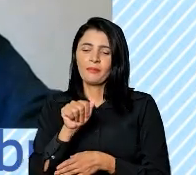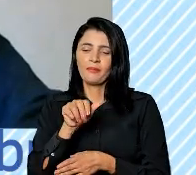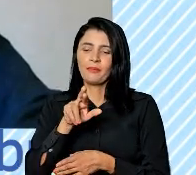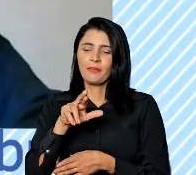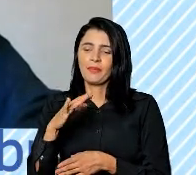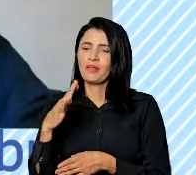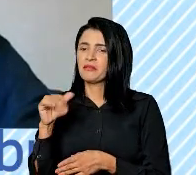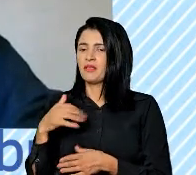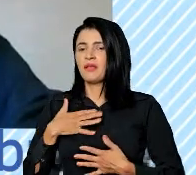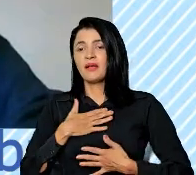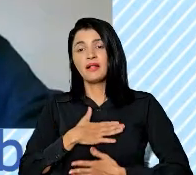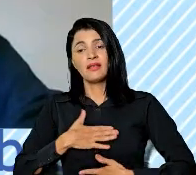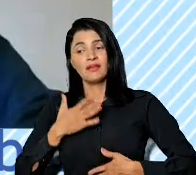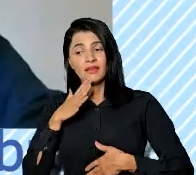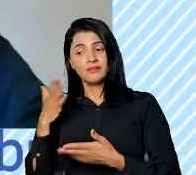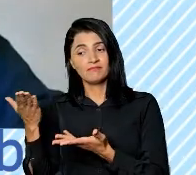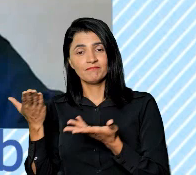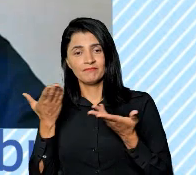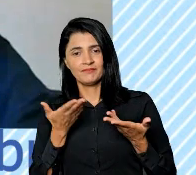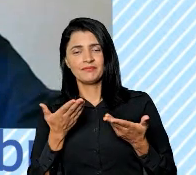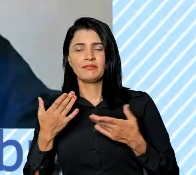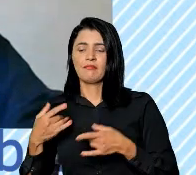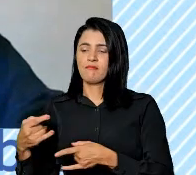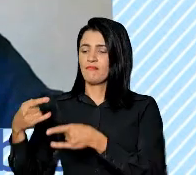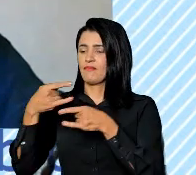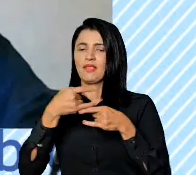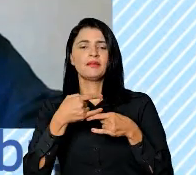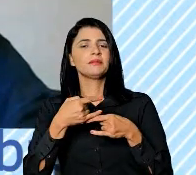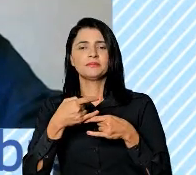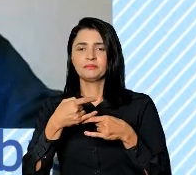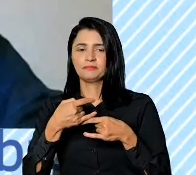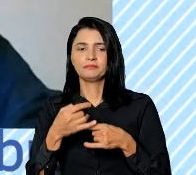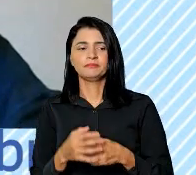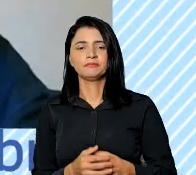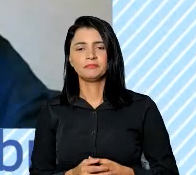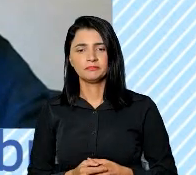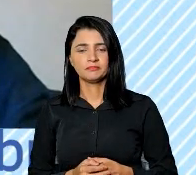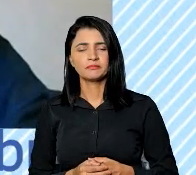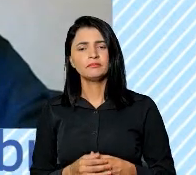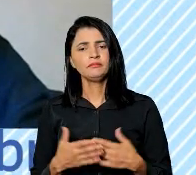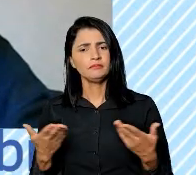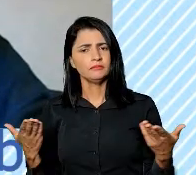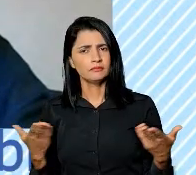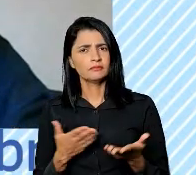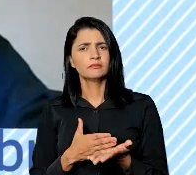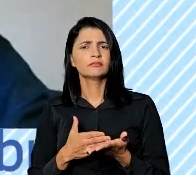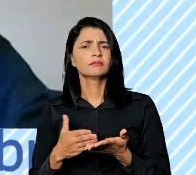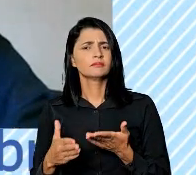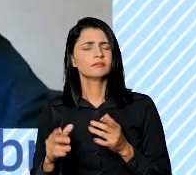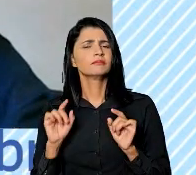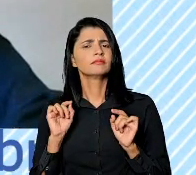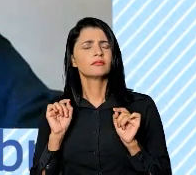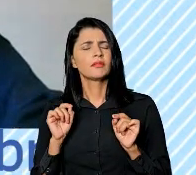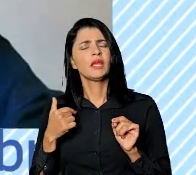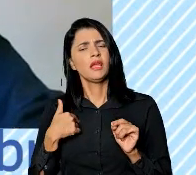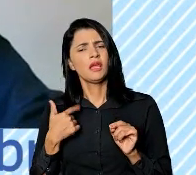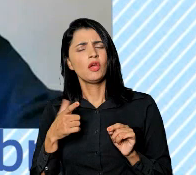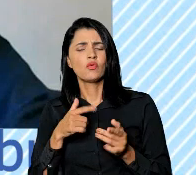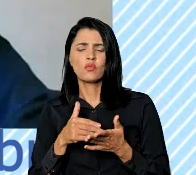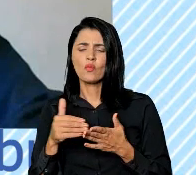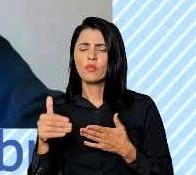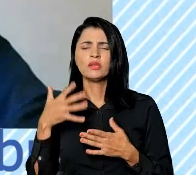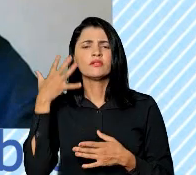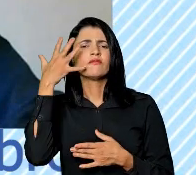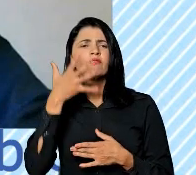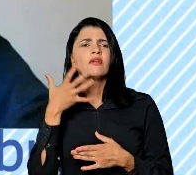tê-la aqui nesse painel. E agora eu vou começar, e desembargadora Terezinha, eu costumo dar início às minhas